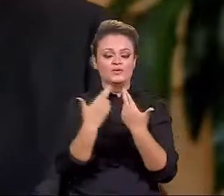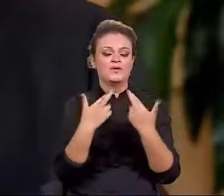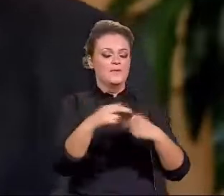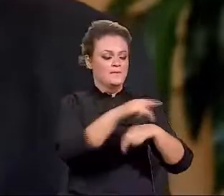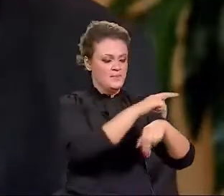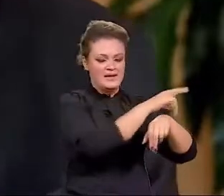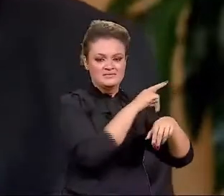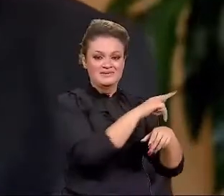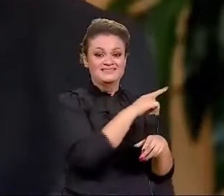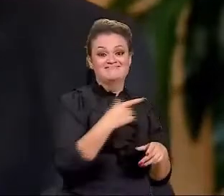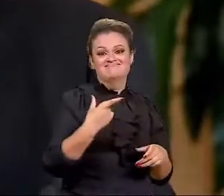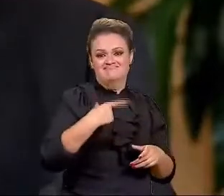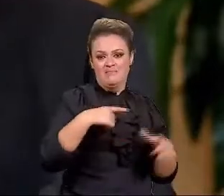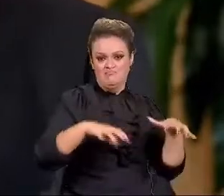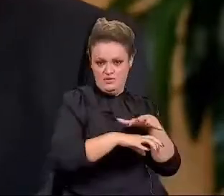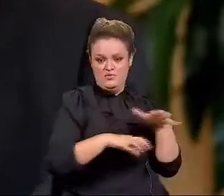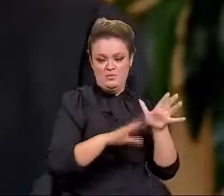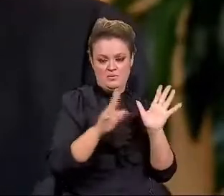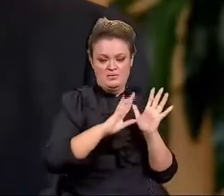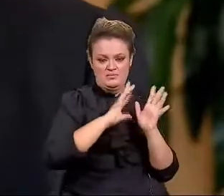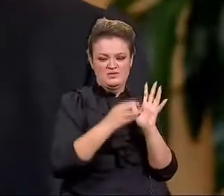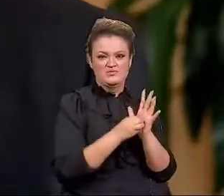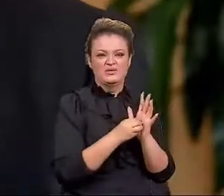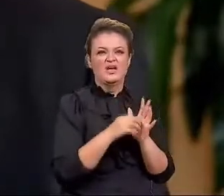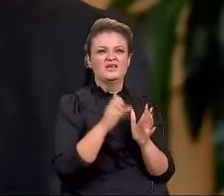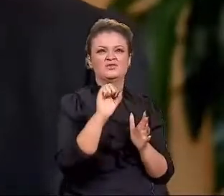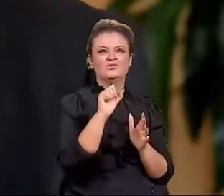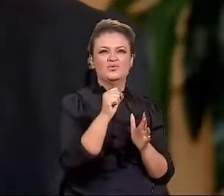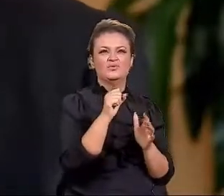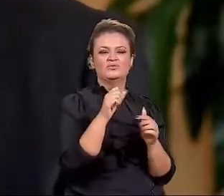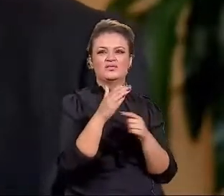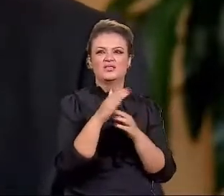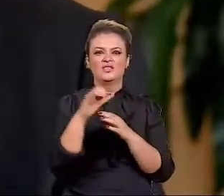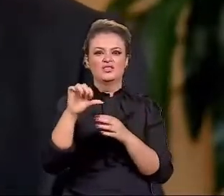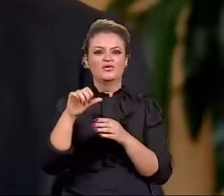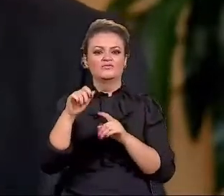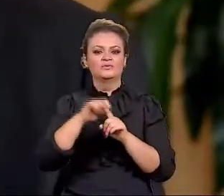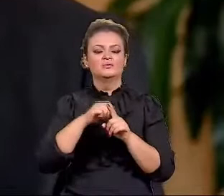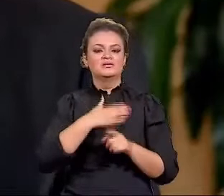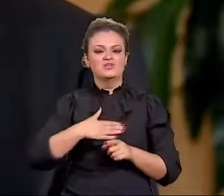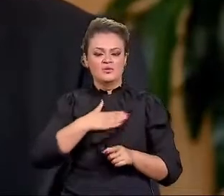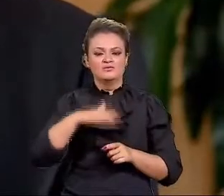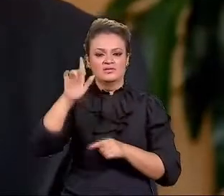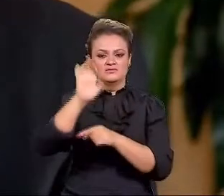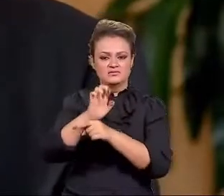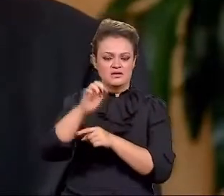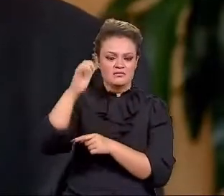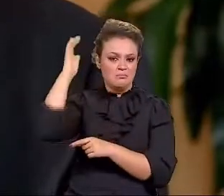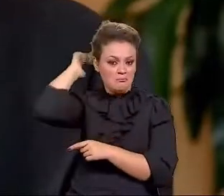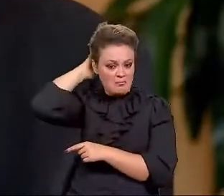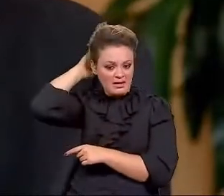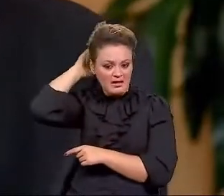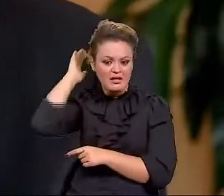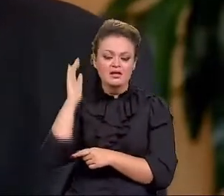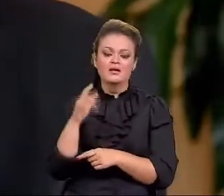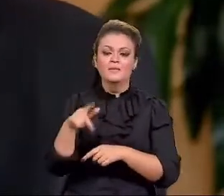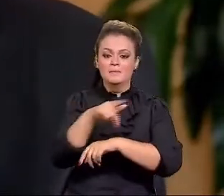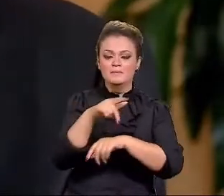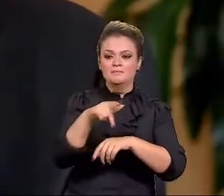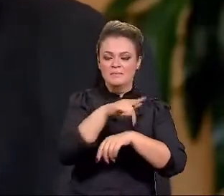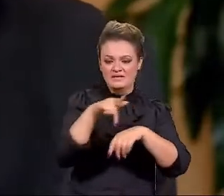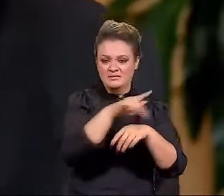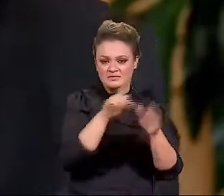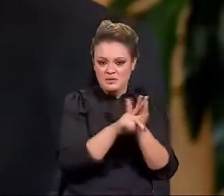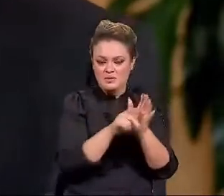de agosto, em Belém do Pará, todos os países da América do Sul que têm território amazônico vão